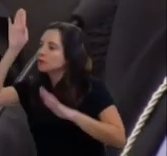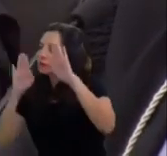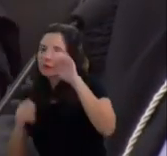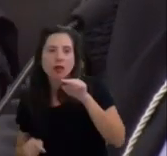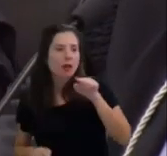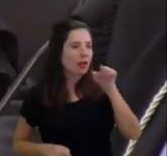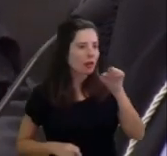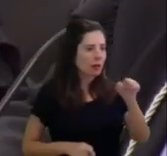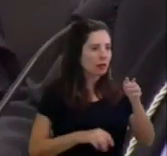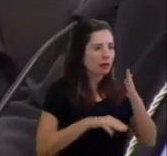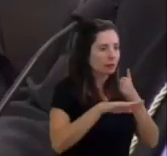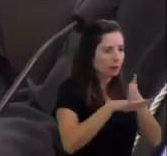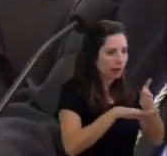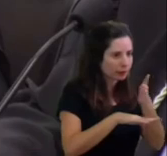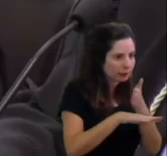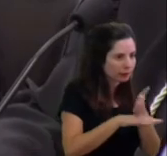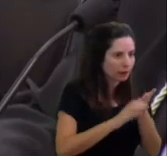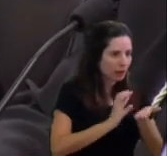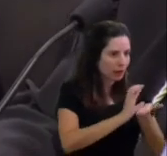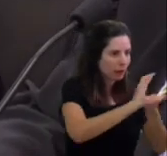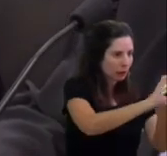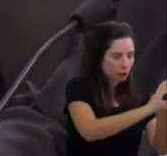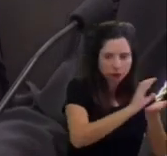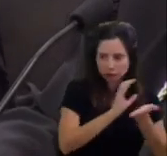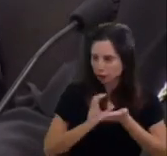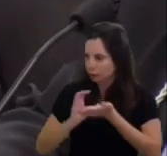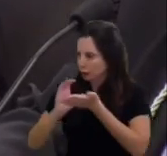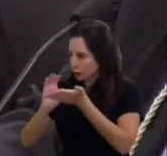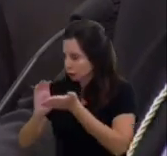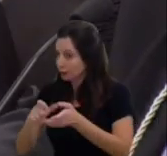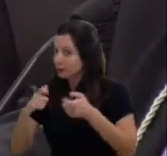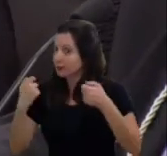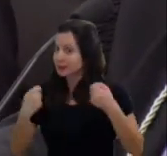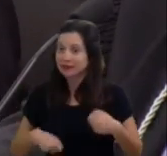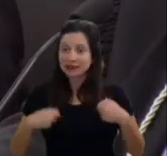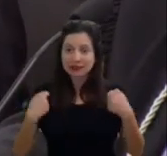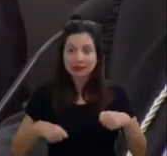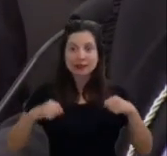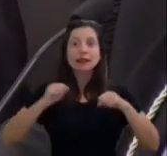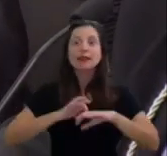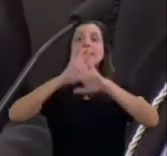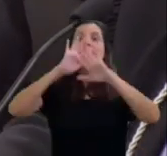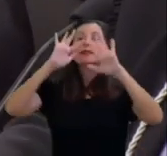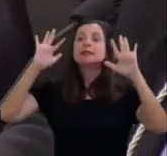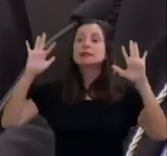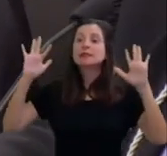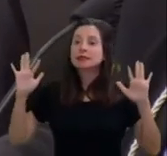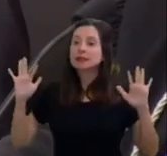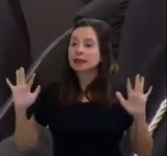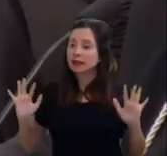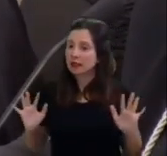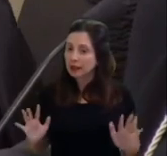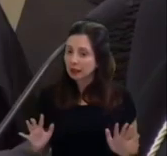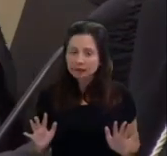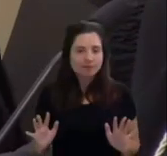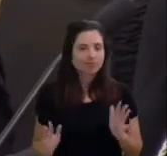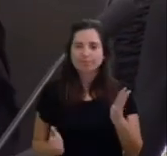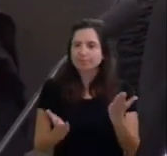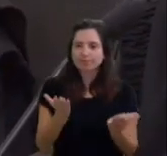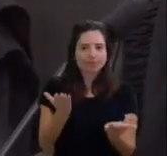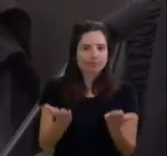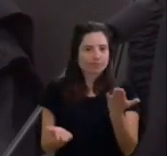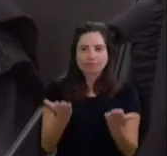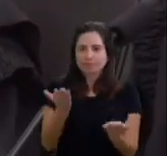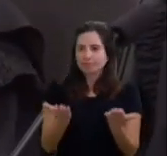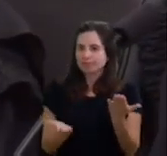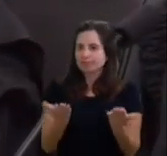na destinação daquele recurso. Cabe esclarecer que não se tratou de fazer uma proporcionalidade objetiva em todo e